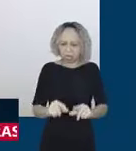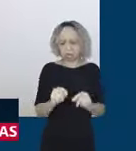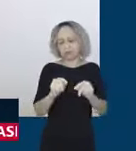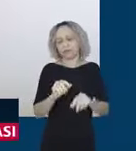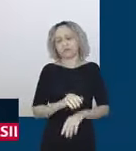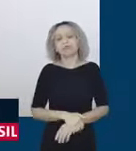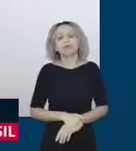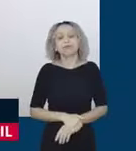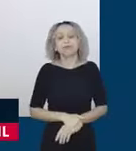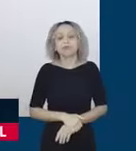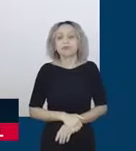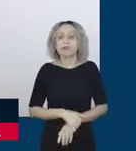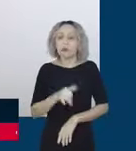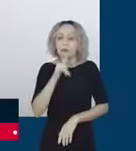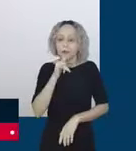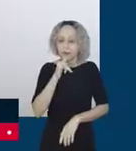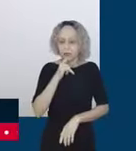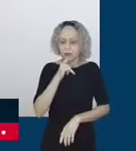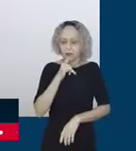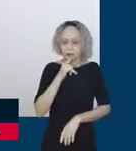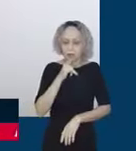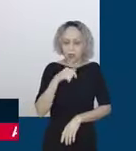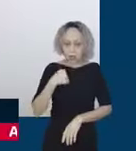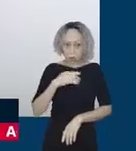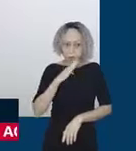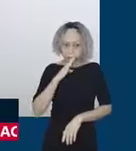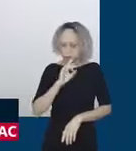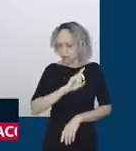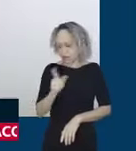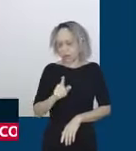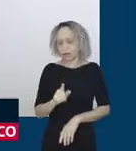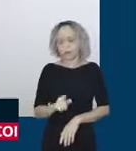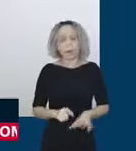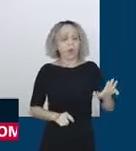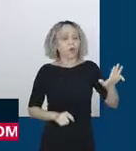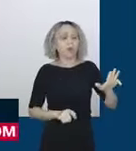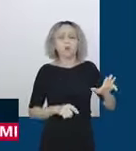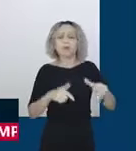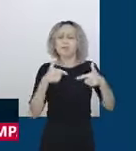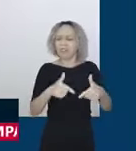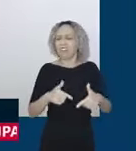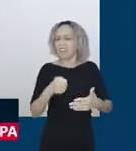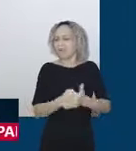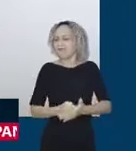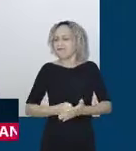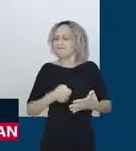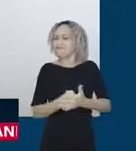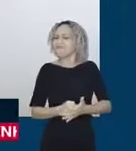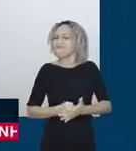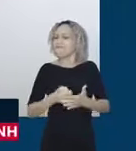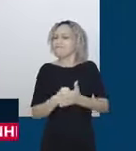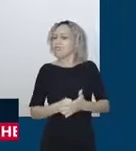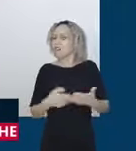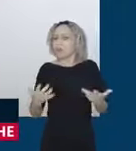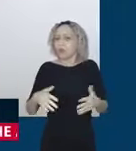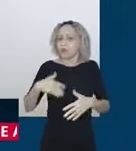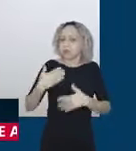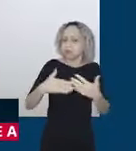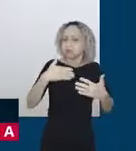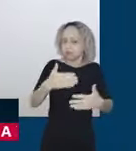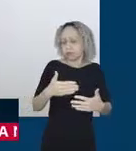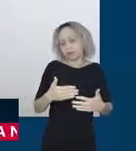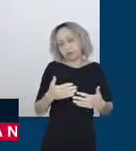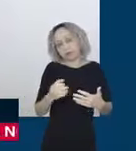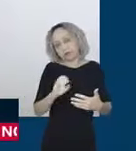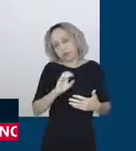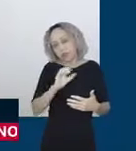por exemplo, eu não sou de me omitir, né, a luta que o presidente Lula vem travando, claro, com auxílio